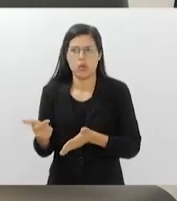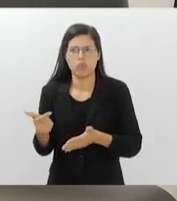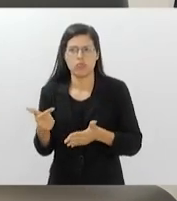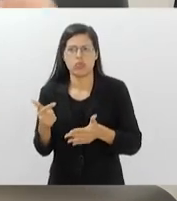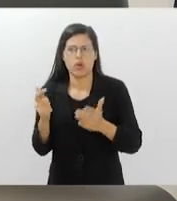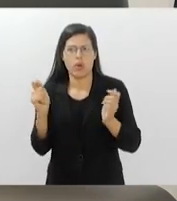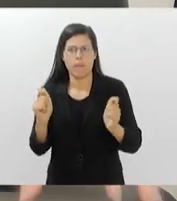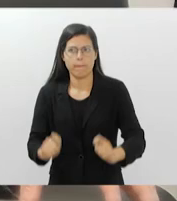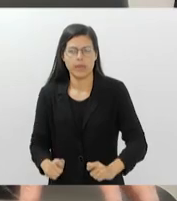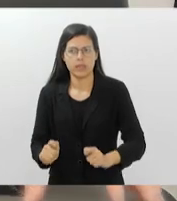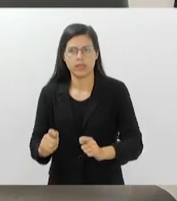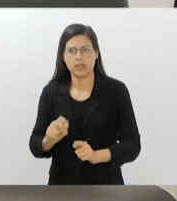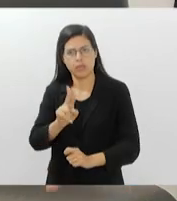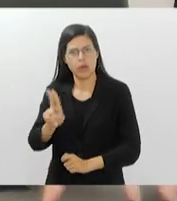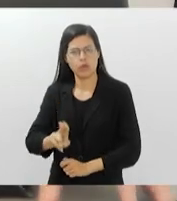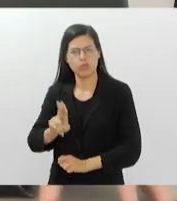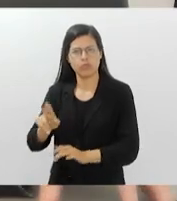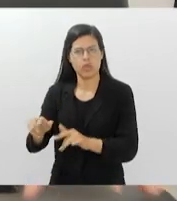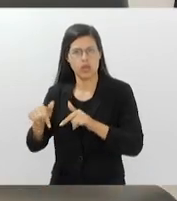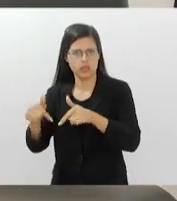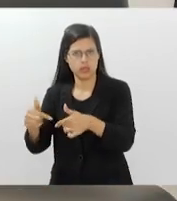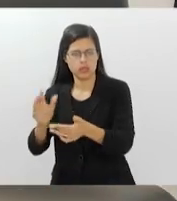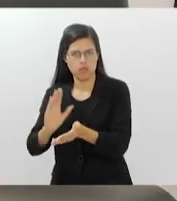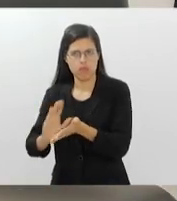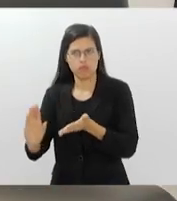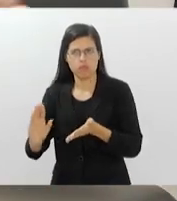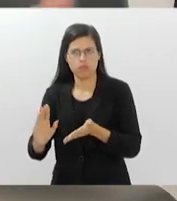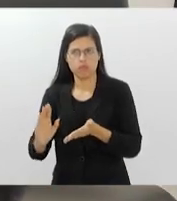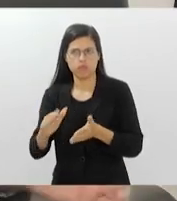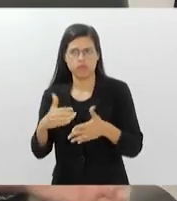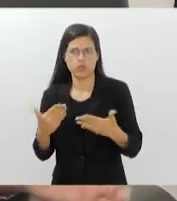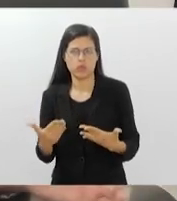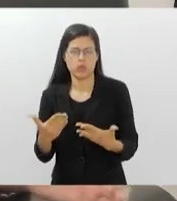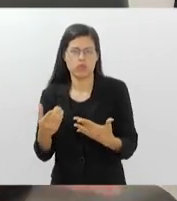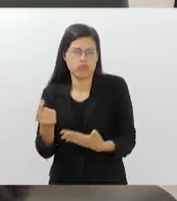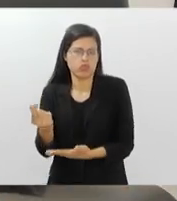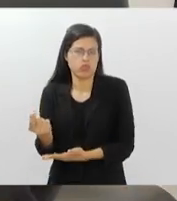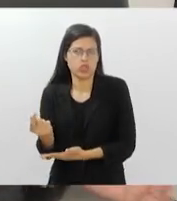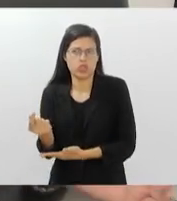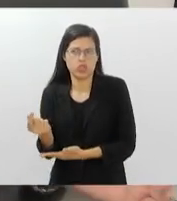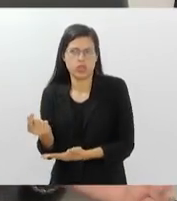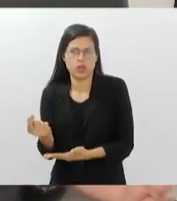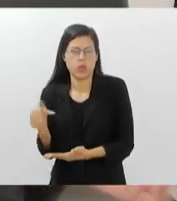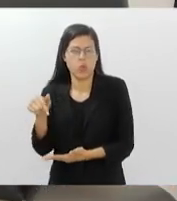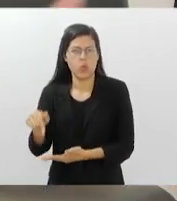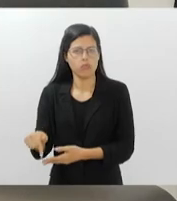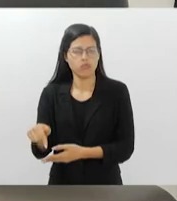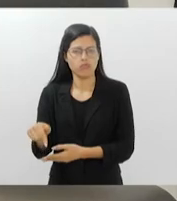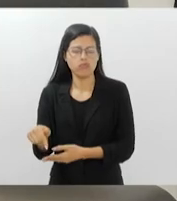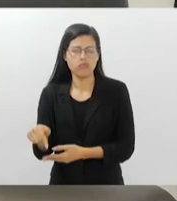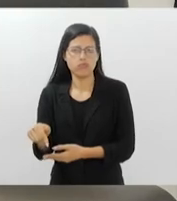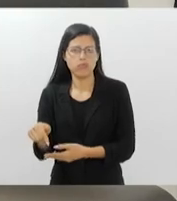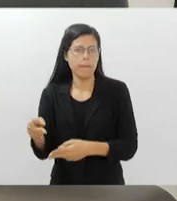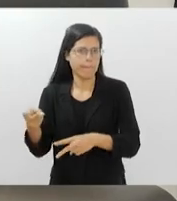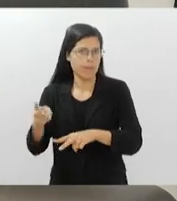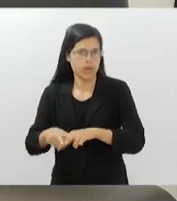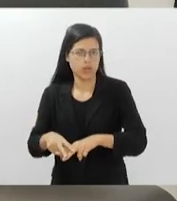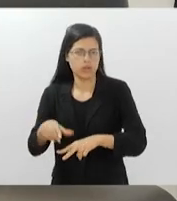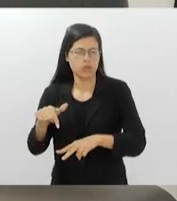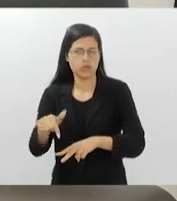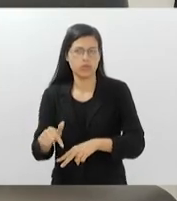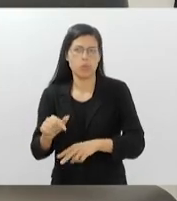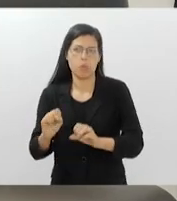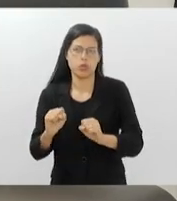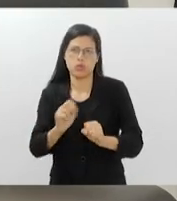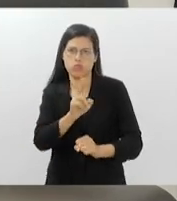de competência para aplicar aquela verba então ficava um dinheiro indisponível quando poderia ser usado